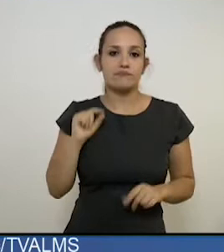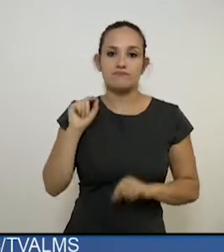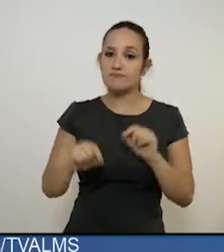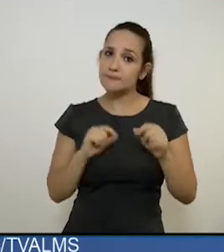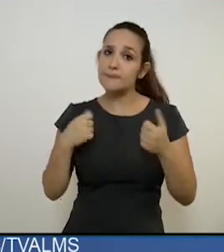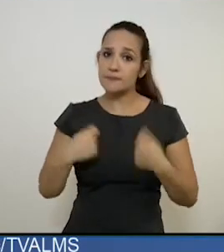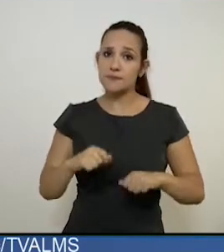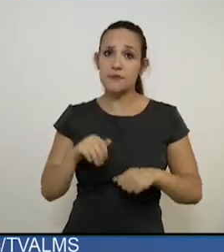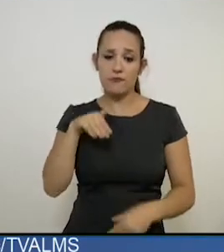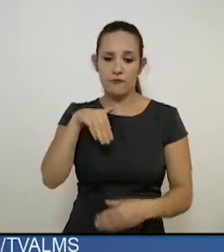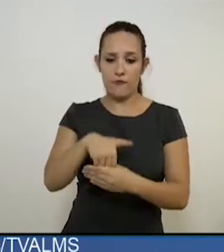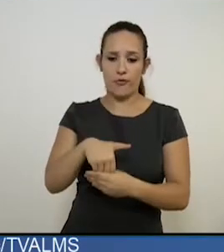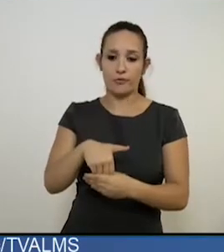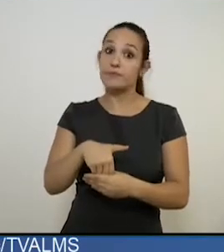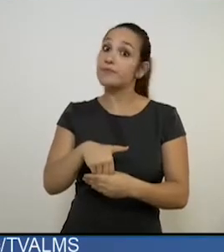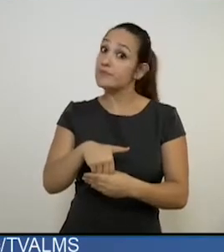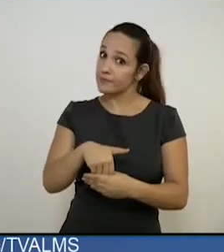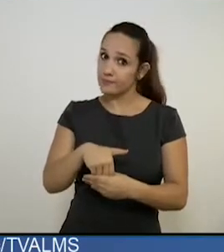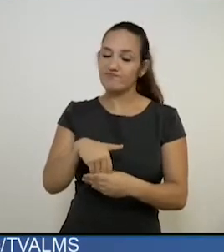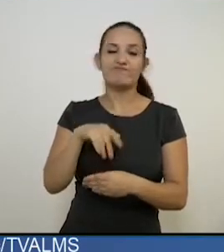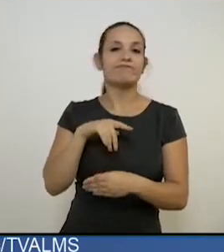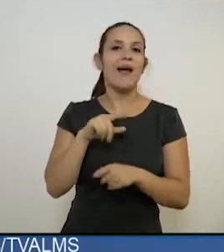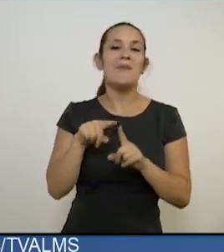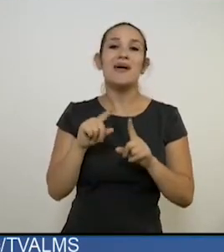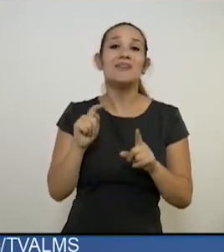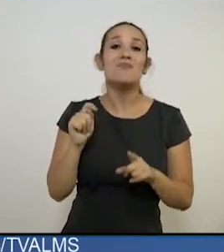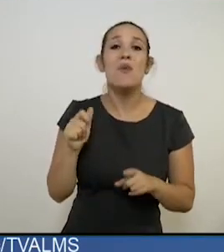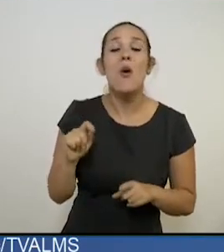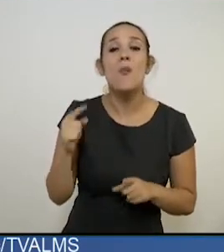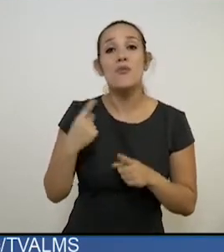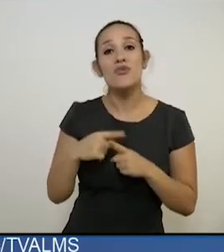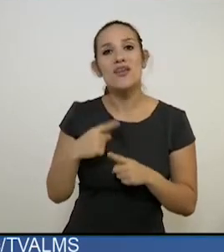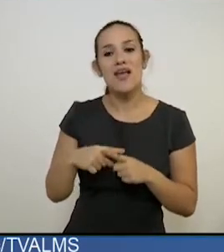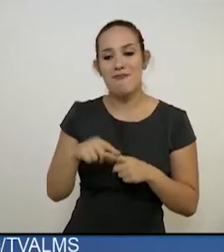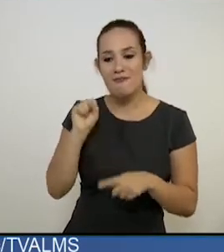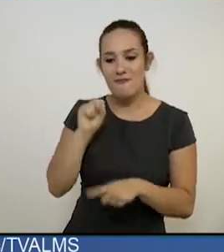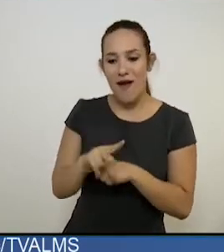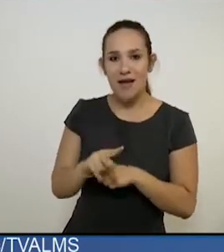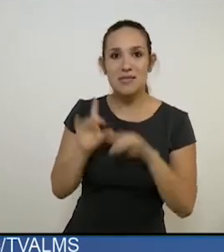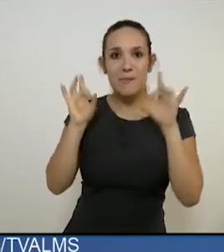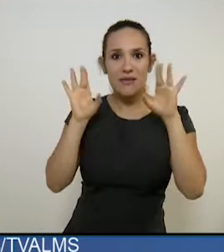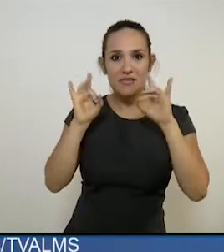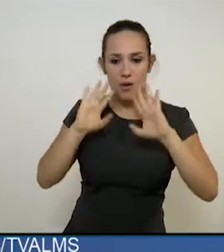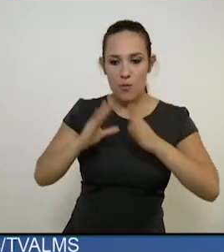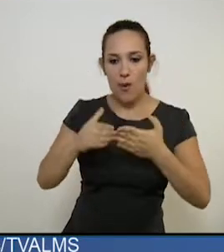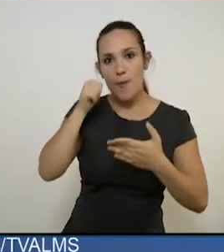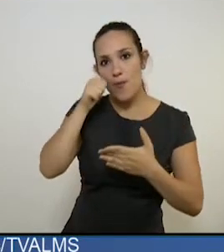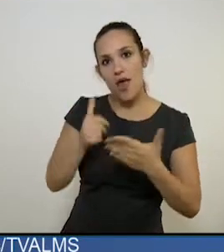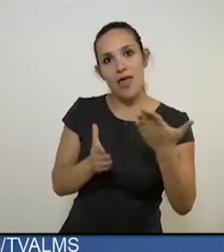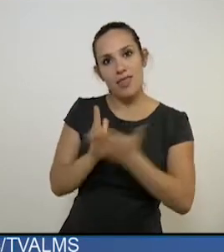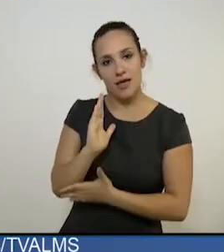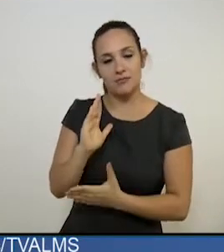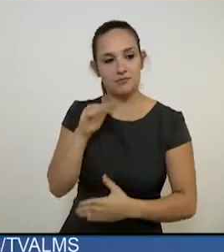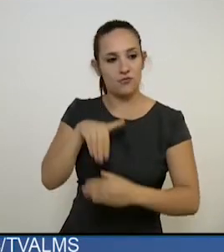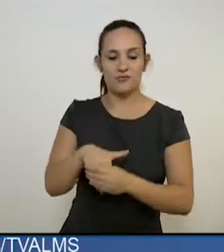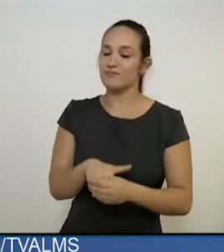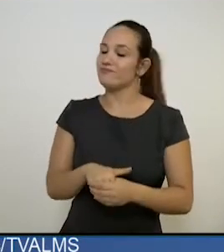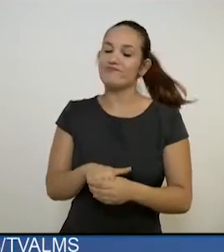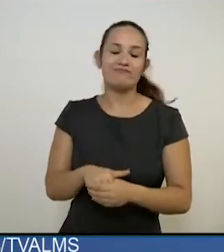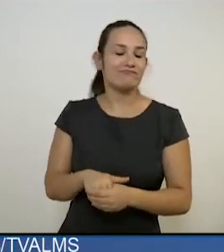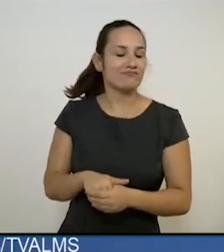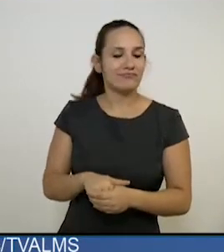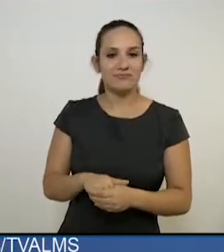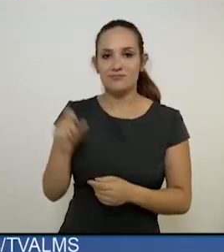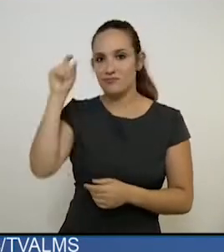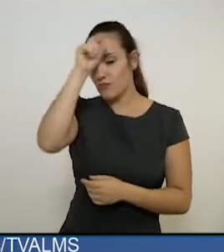voto. As cotas são importantes instrumentos, tendo em vista que os direitos eleitorais das